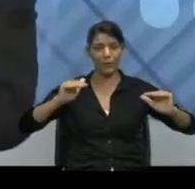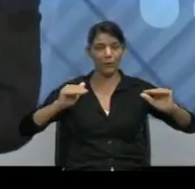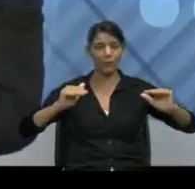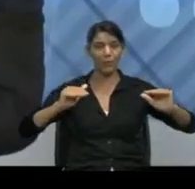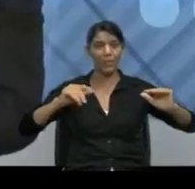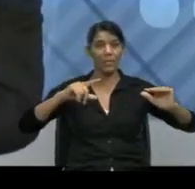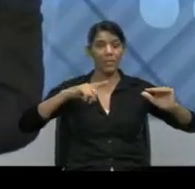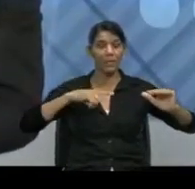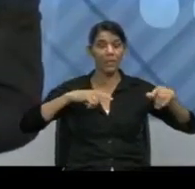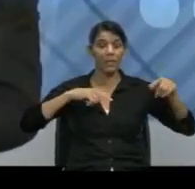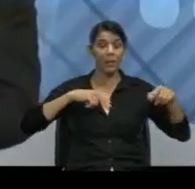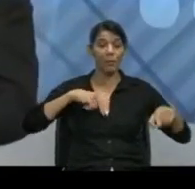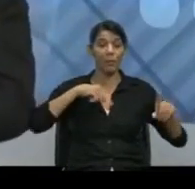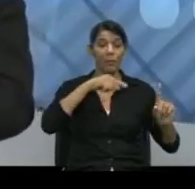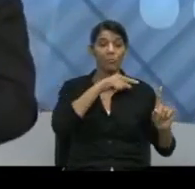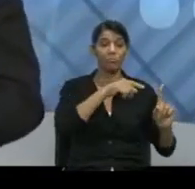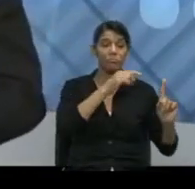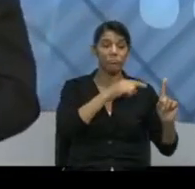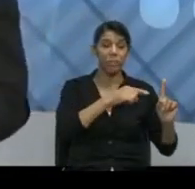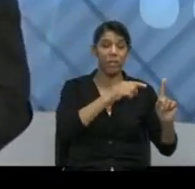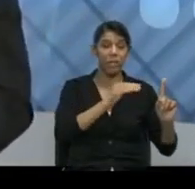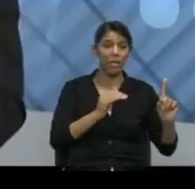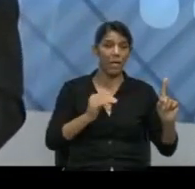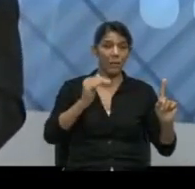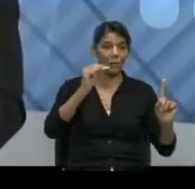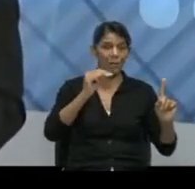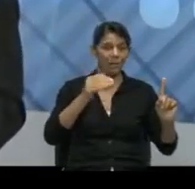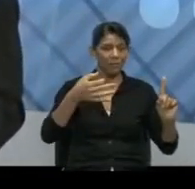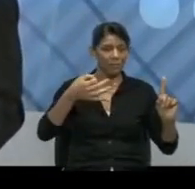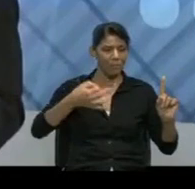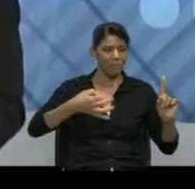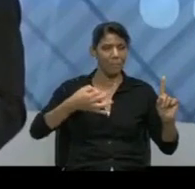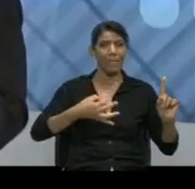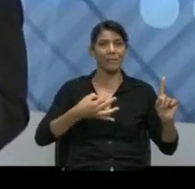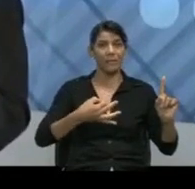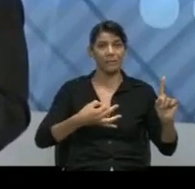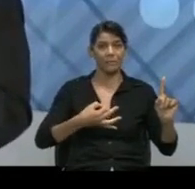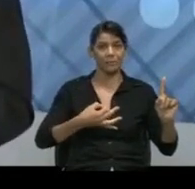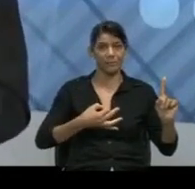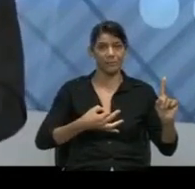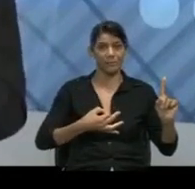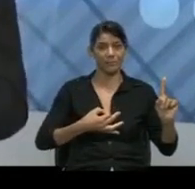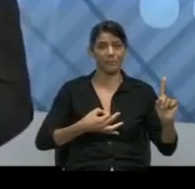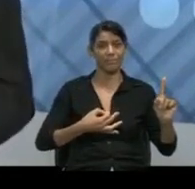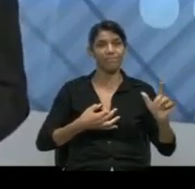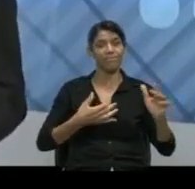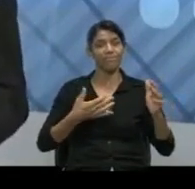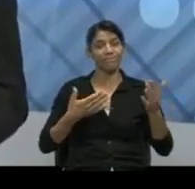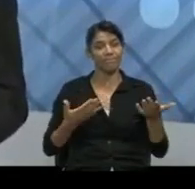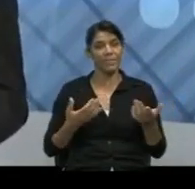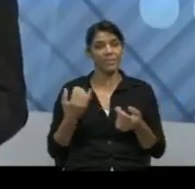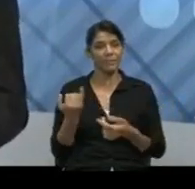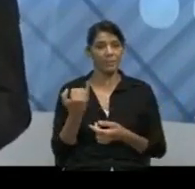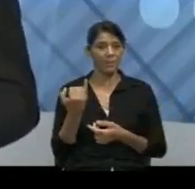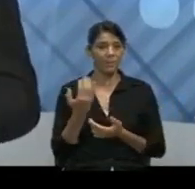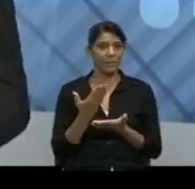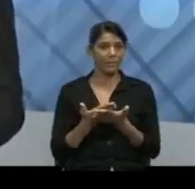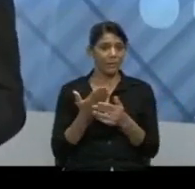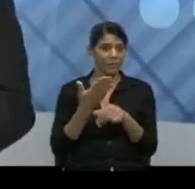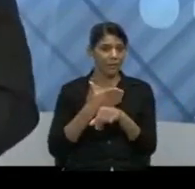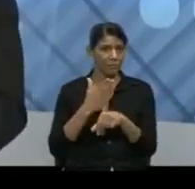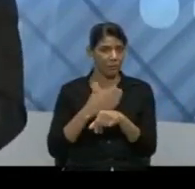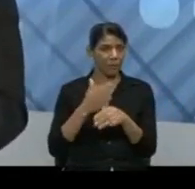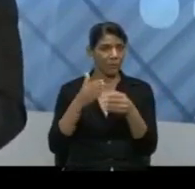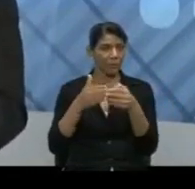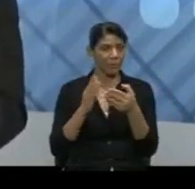gente vai ter o ponto exato, aumenta a precisão, ok? Então, essa é a importância da aula prática,